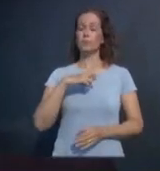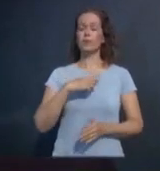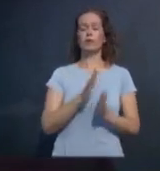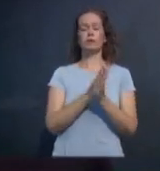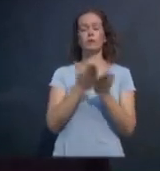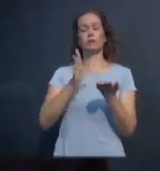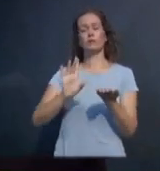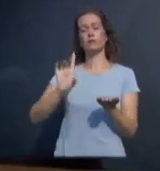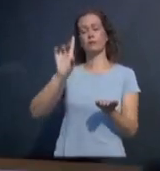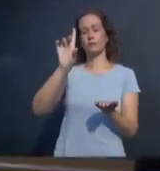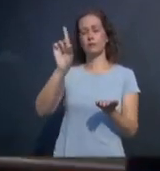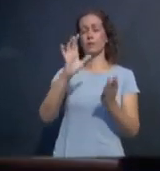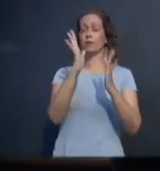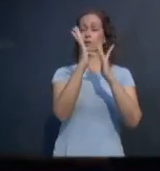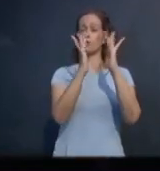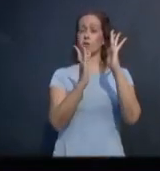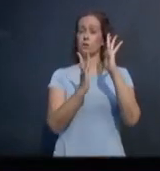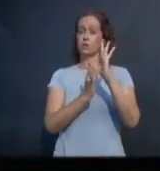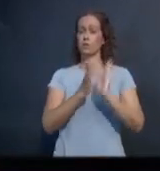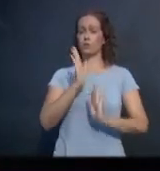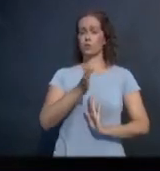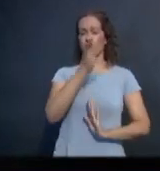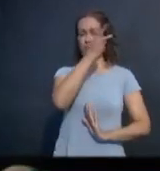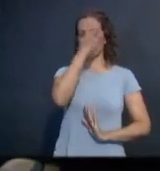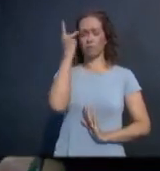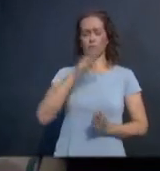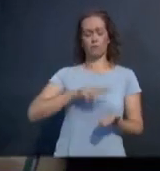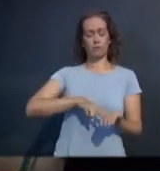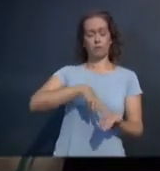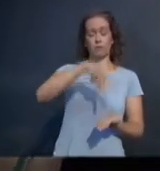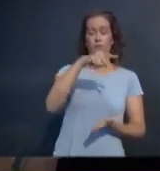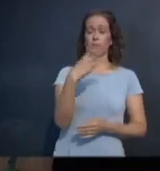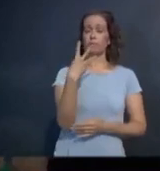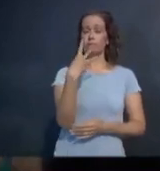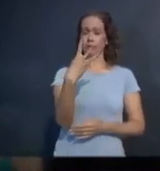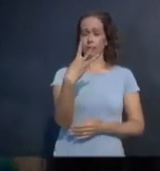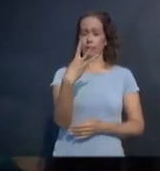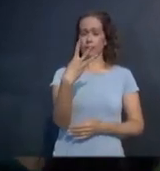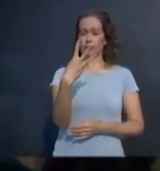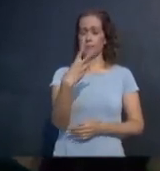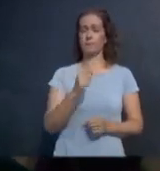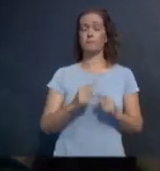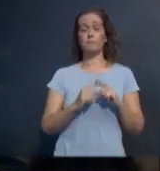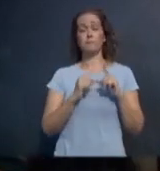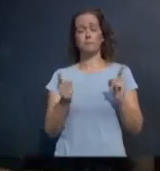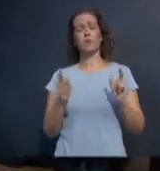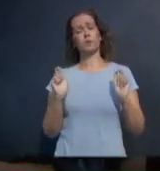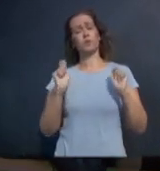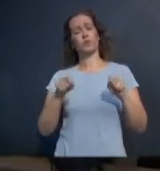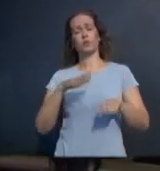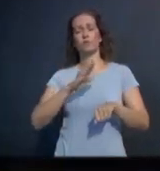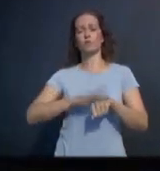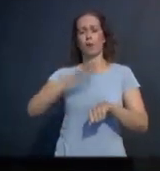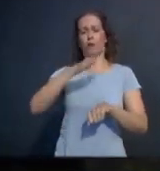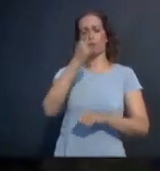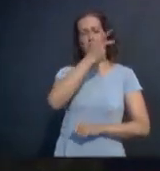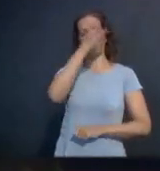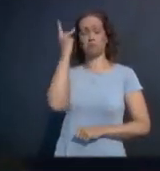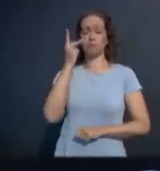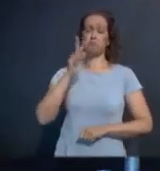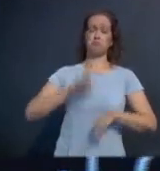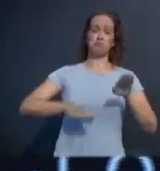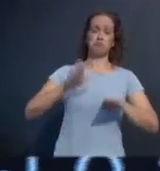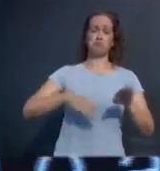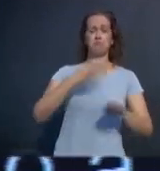Escritura Jesus ressuscitando apenas três mortos, mas ele pode ter ressuscitado